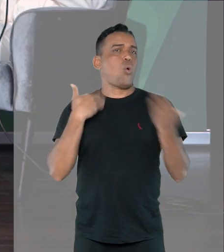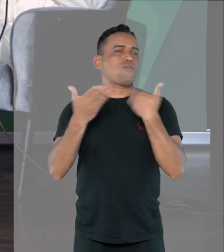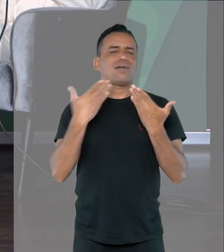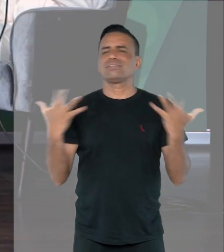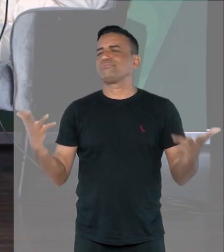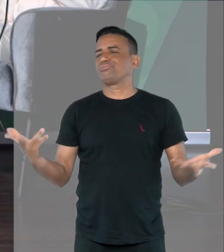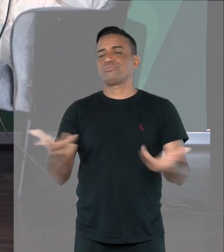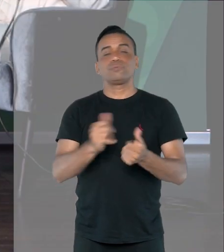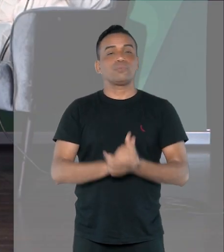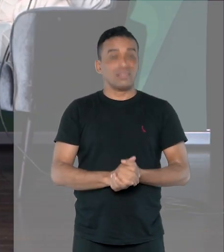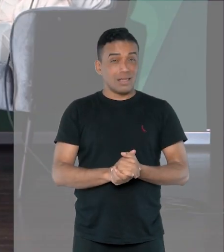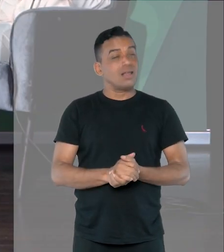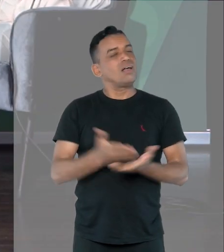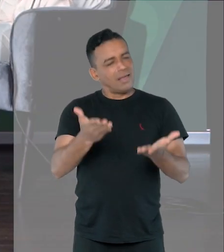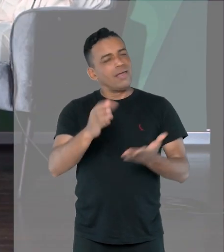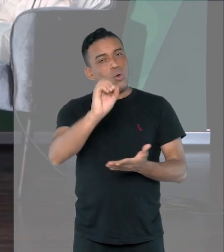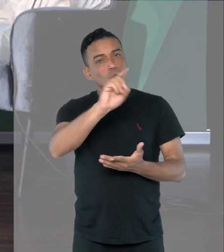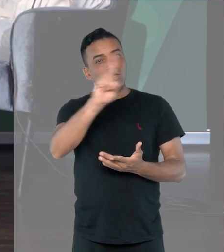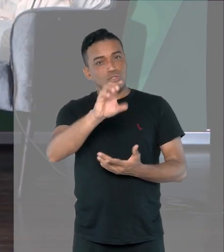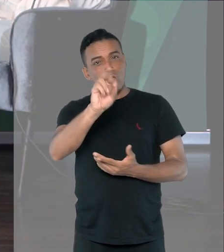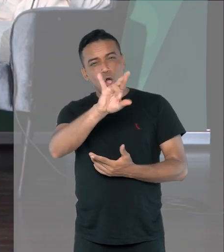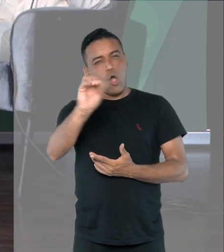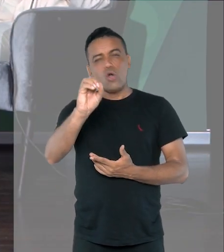Osório, se o senhor me permite, eles percorreram, isso é uma